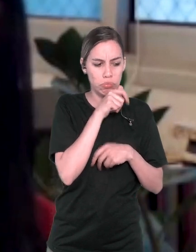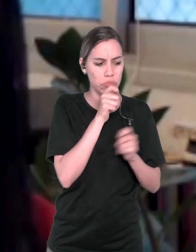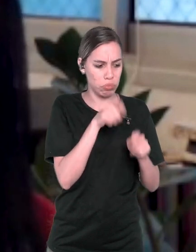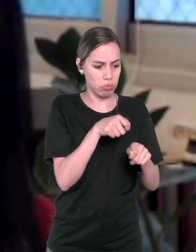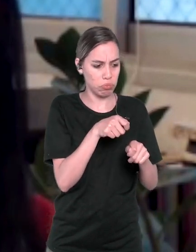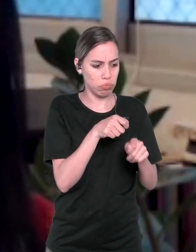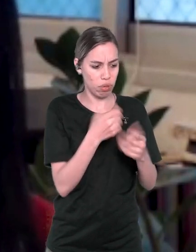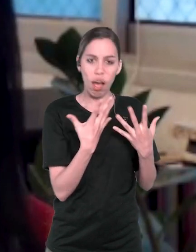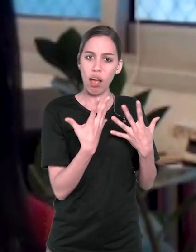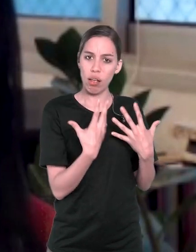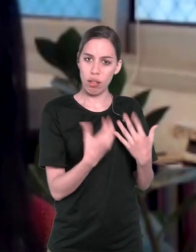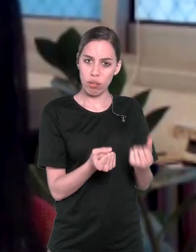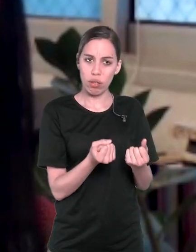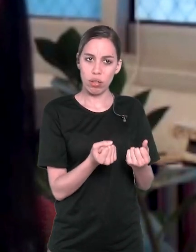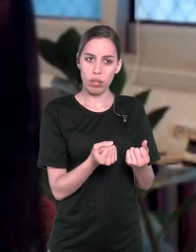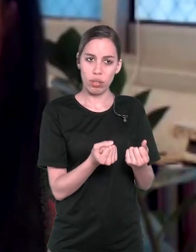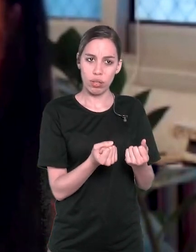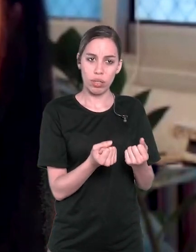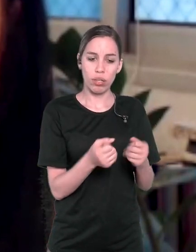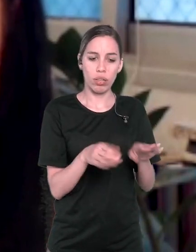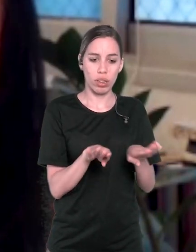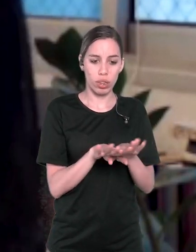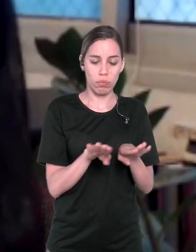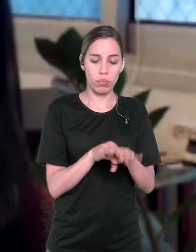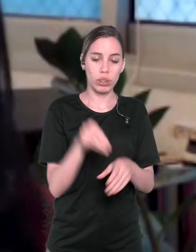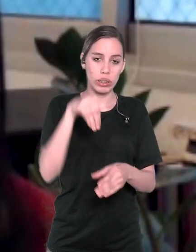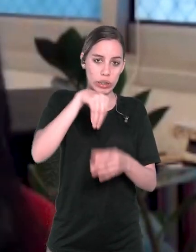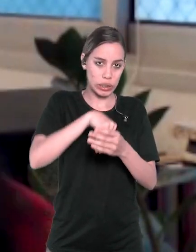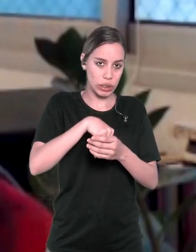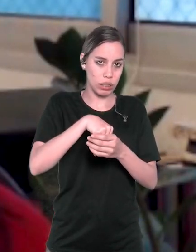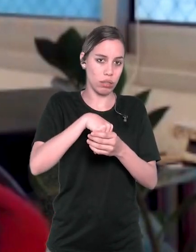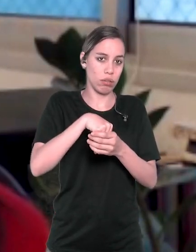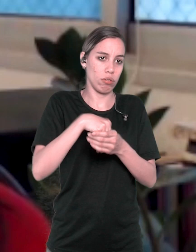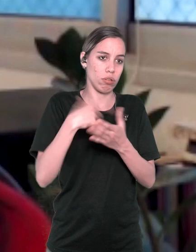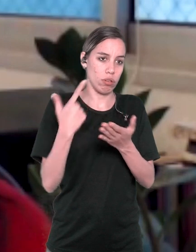inclusive no âmbito da literatura, né? Machado de